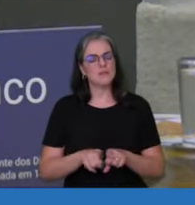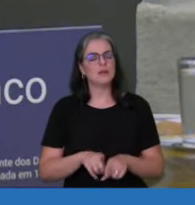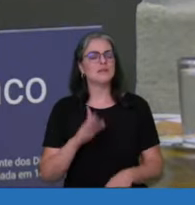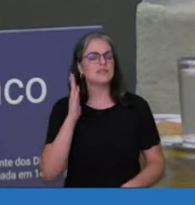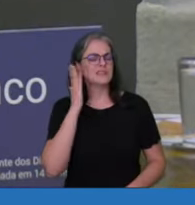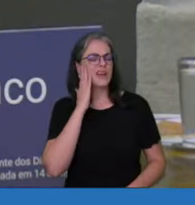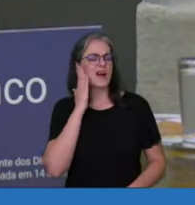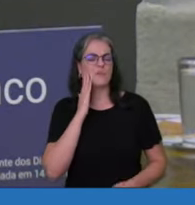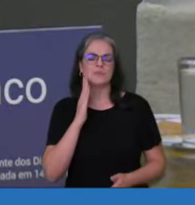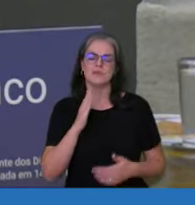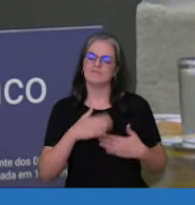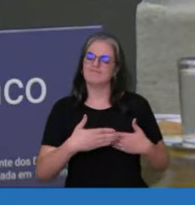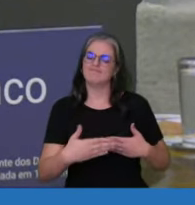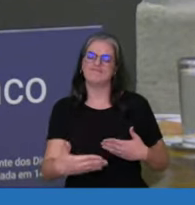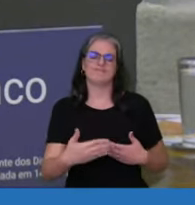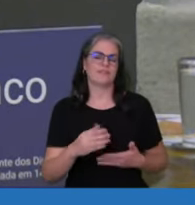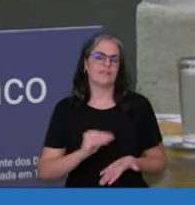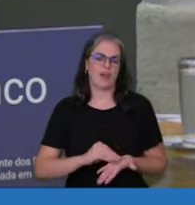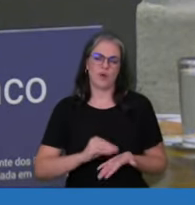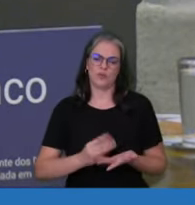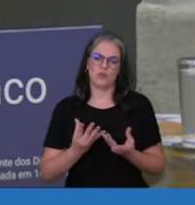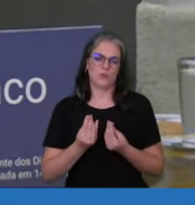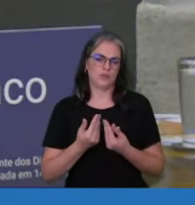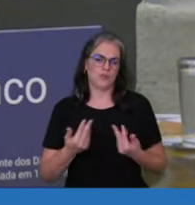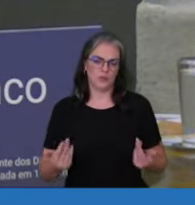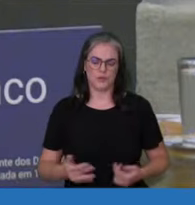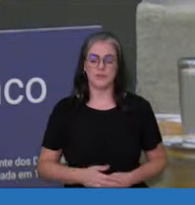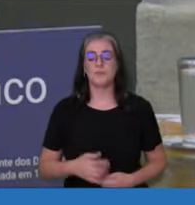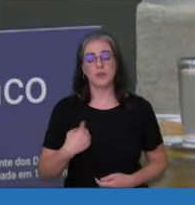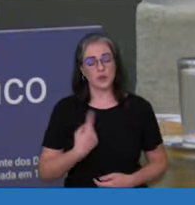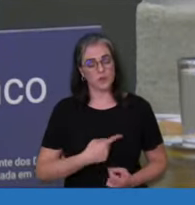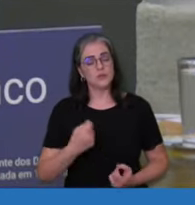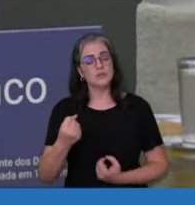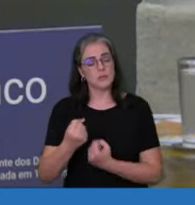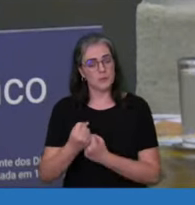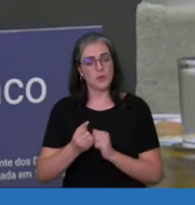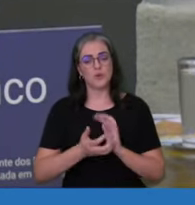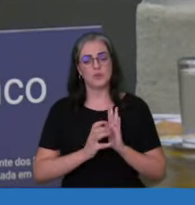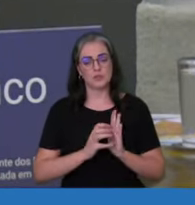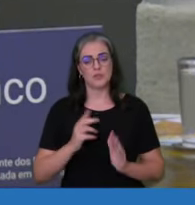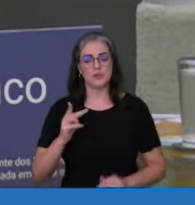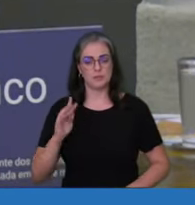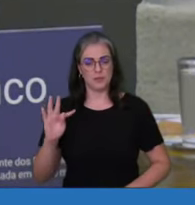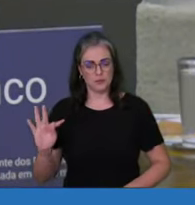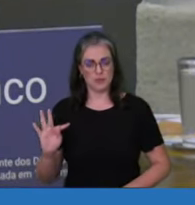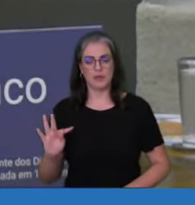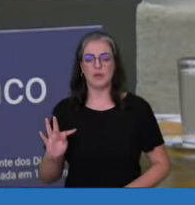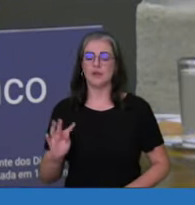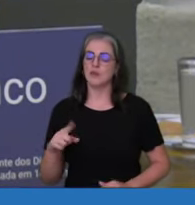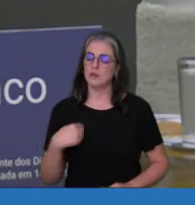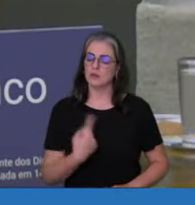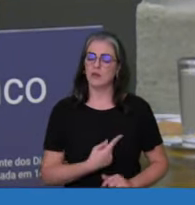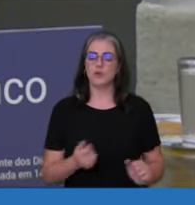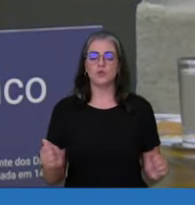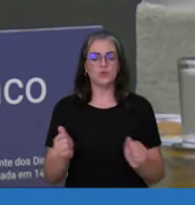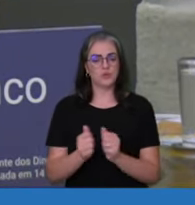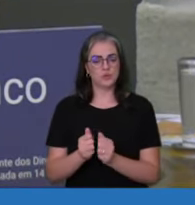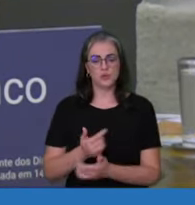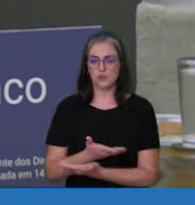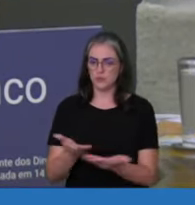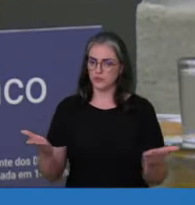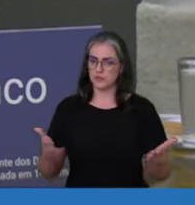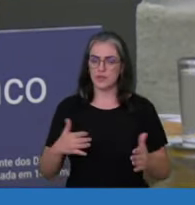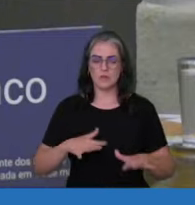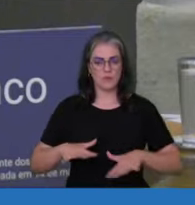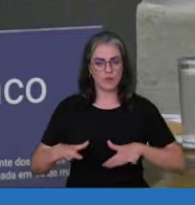muito tem a vir. Então, a solidariedade, o Partido dos Trabalhadores e das Trabalhadoras está junto com todo o movimento.